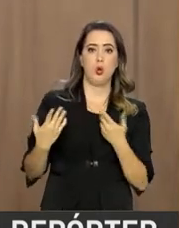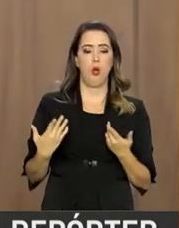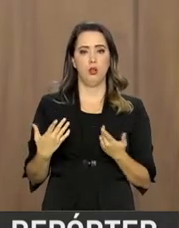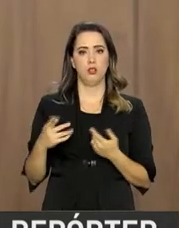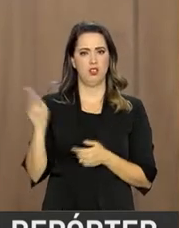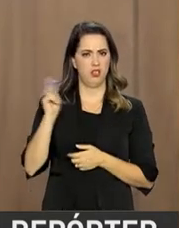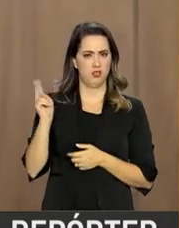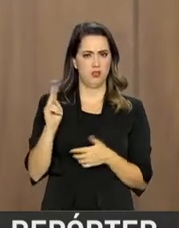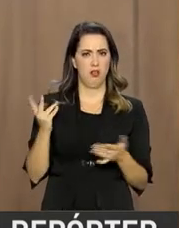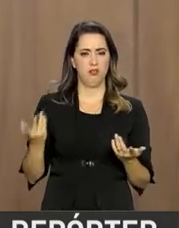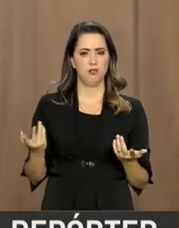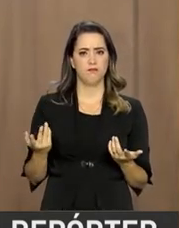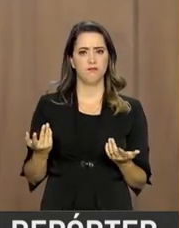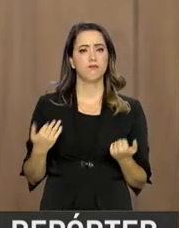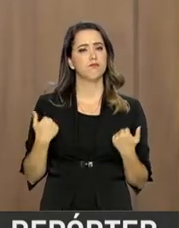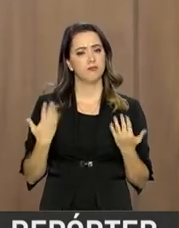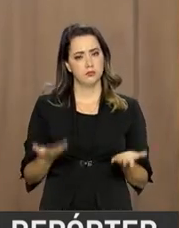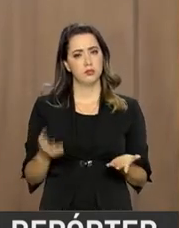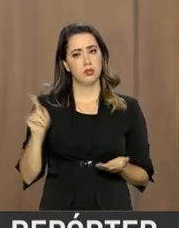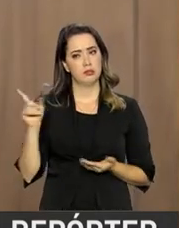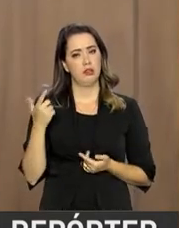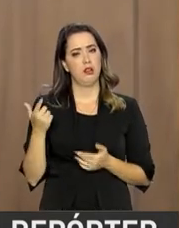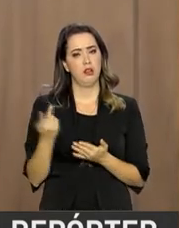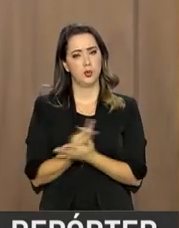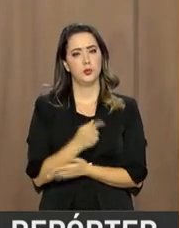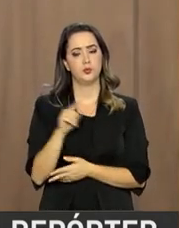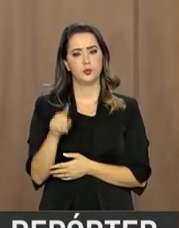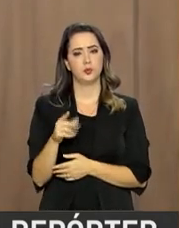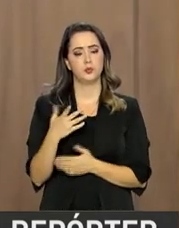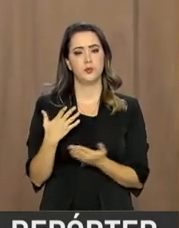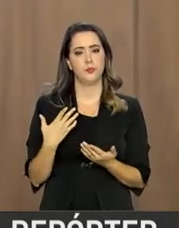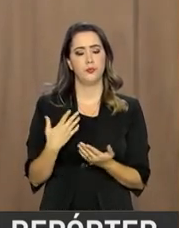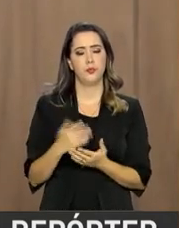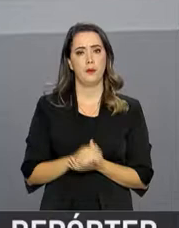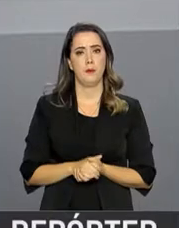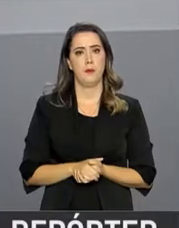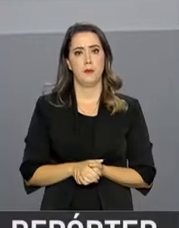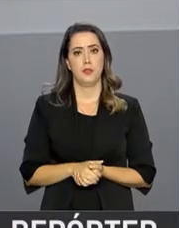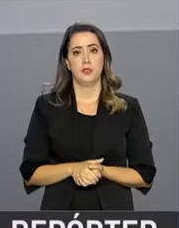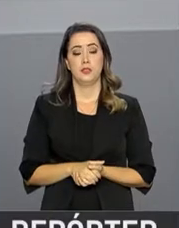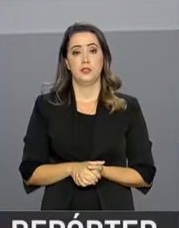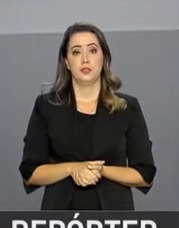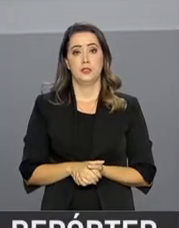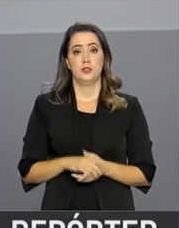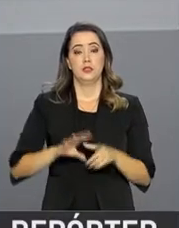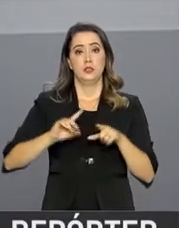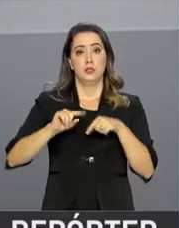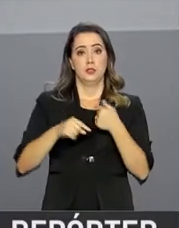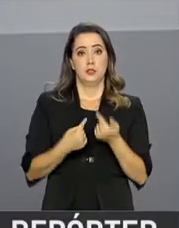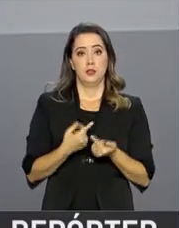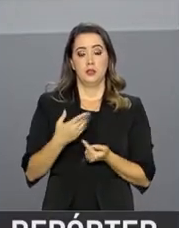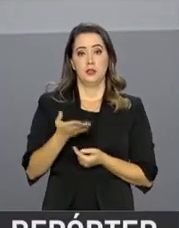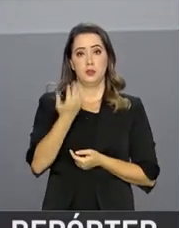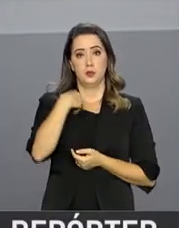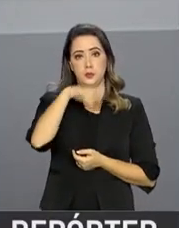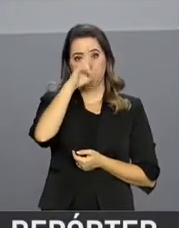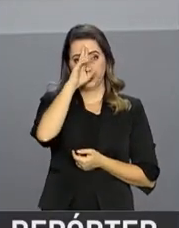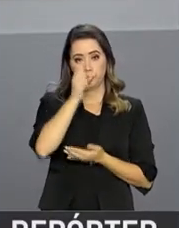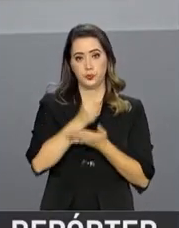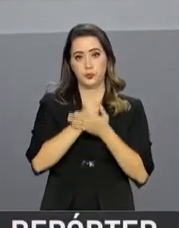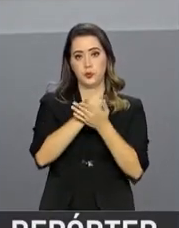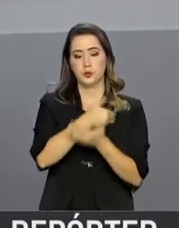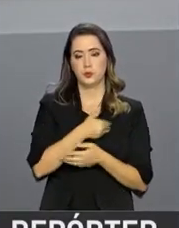regime que ora lá está é constituído logo em seguida durante almoço oferecido